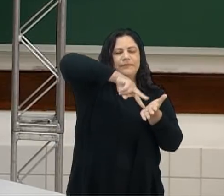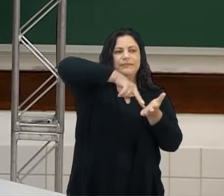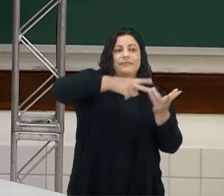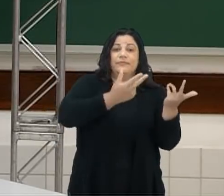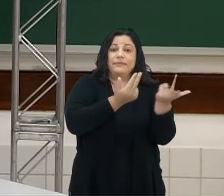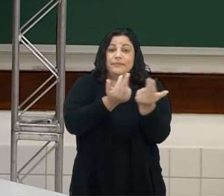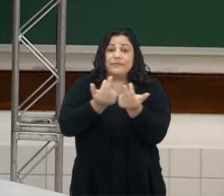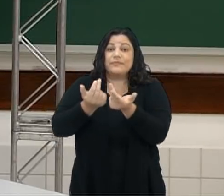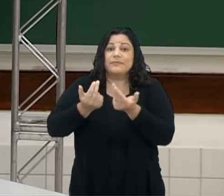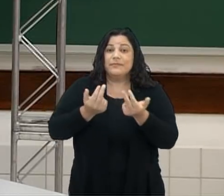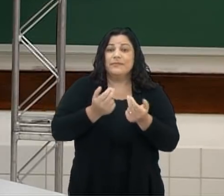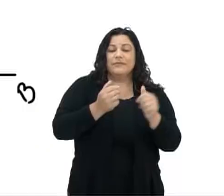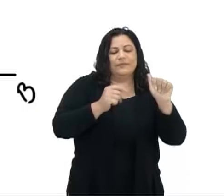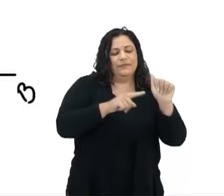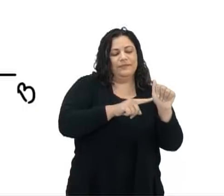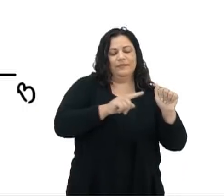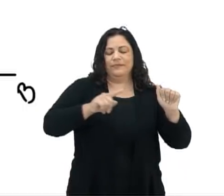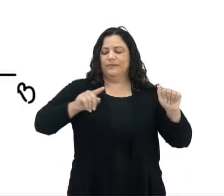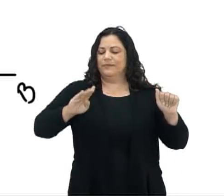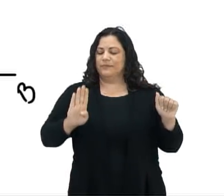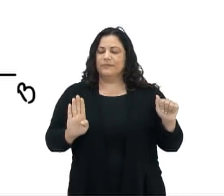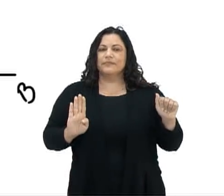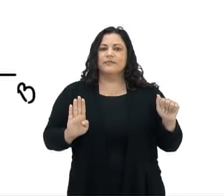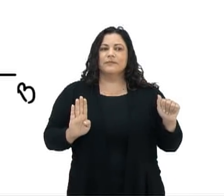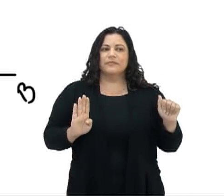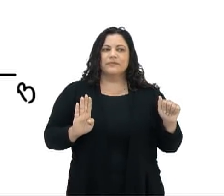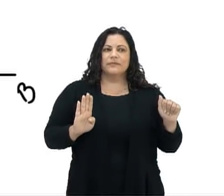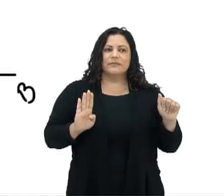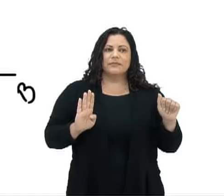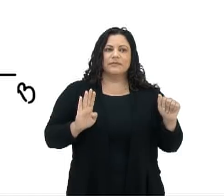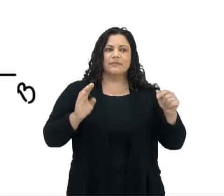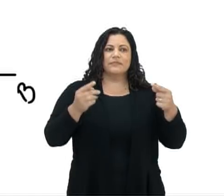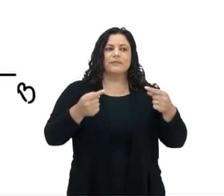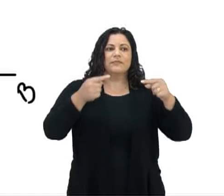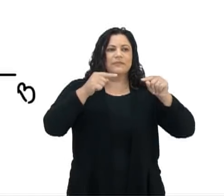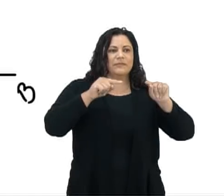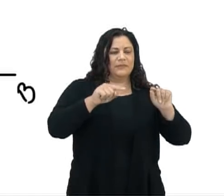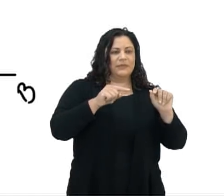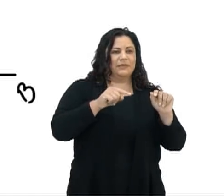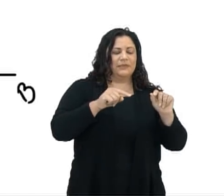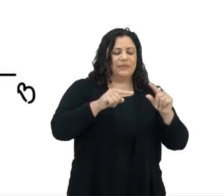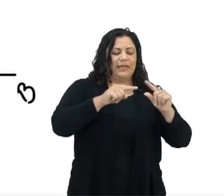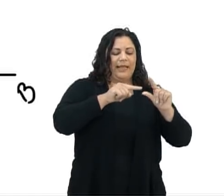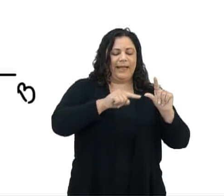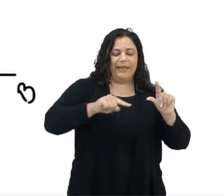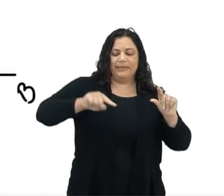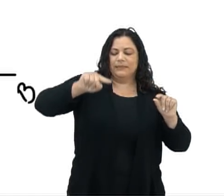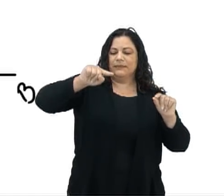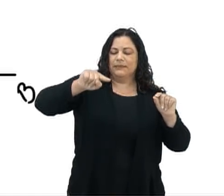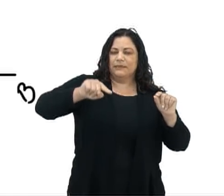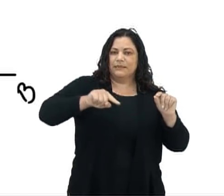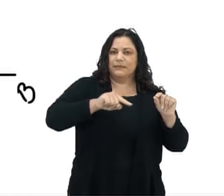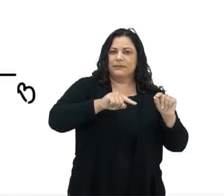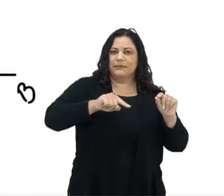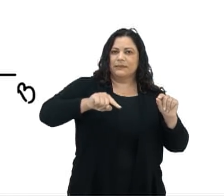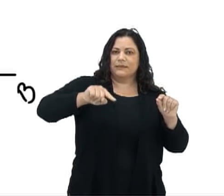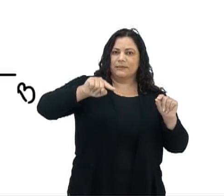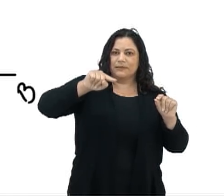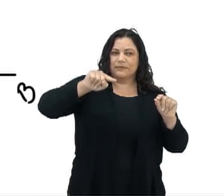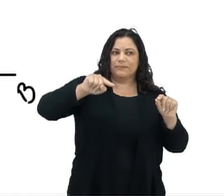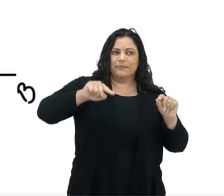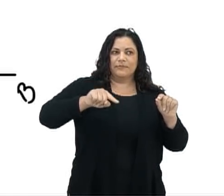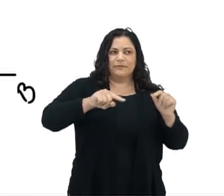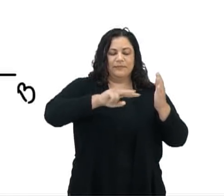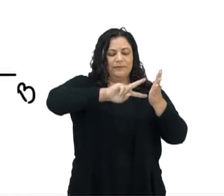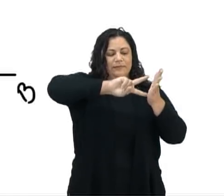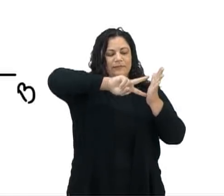do segmento AB. Terceiro, com a ponta seca em A, trace um arco. Então, com a ponta seca aqui no A, eu tracei um arco. Foi